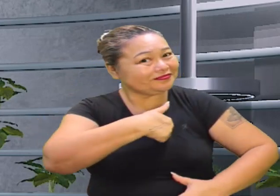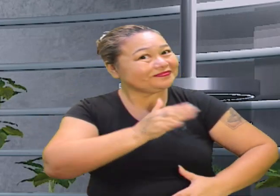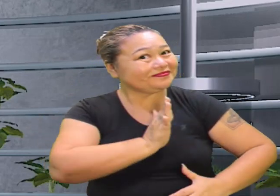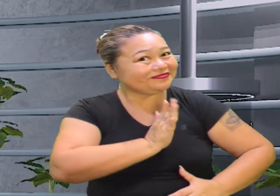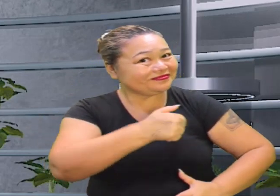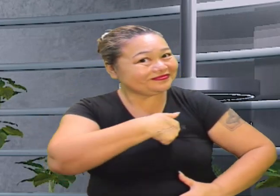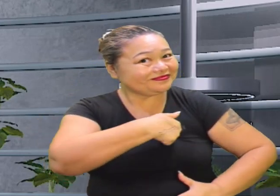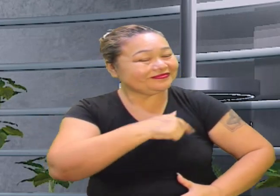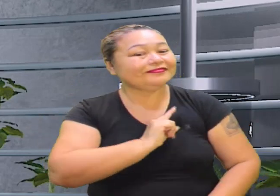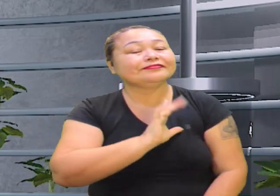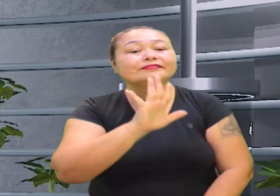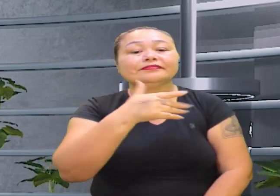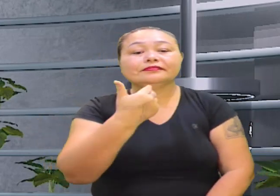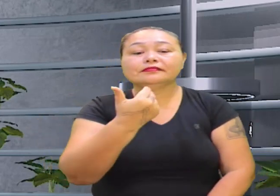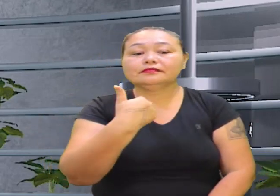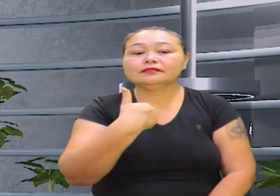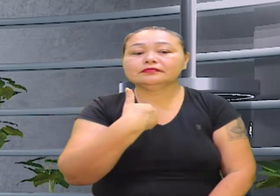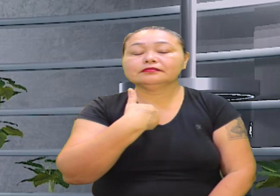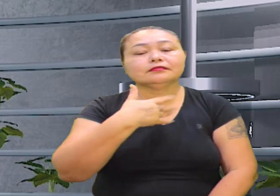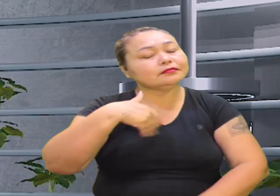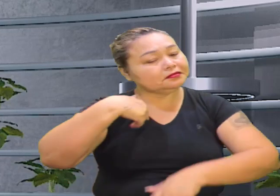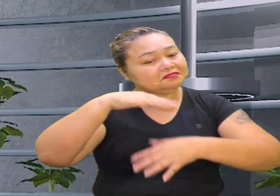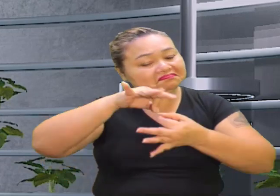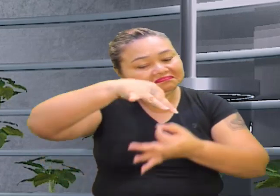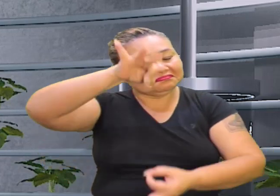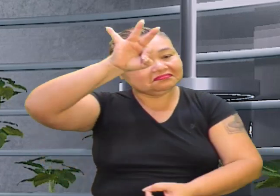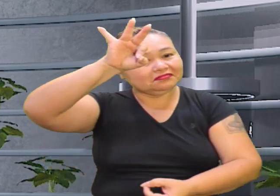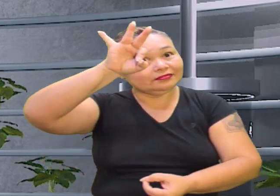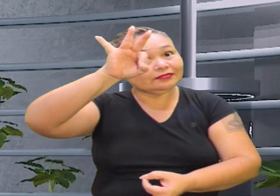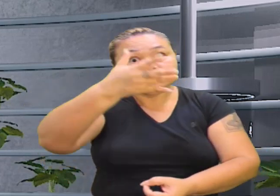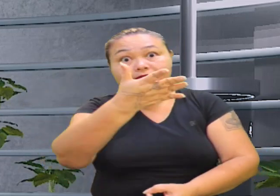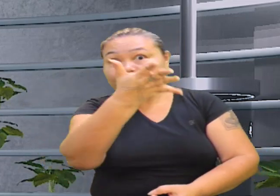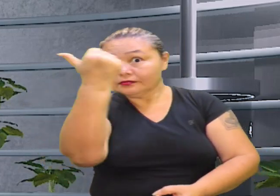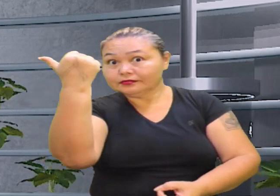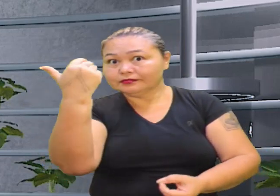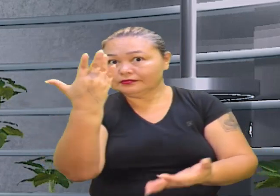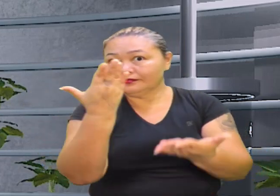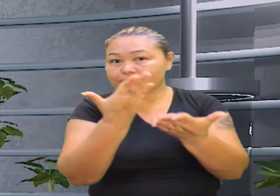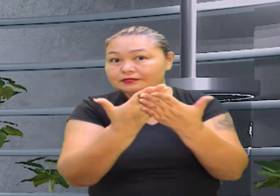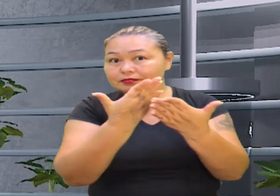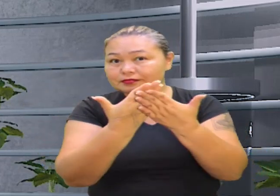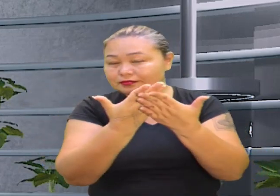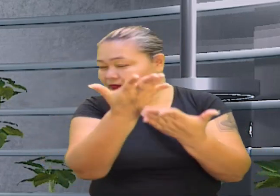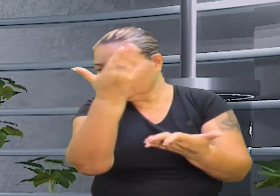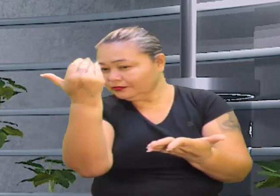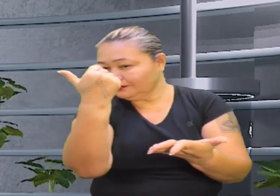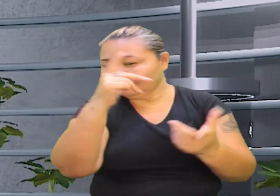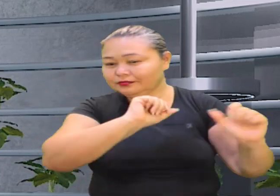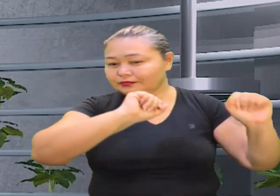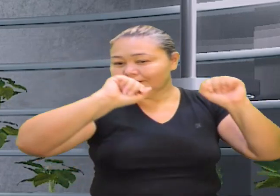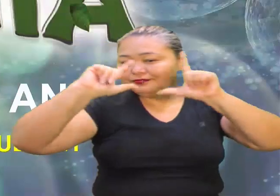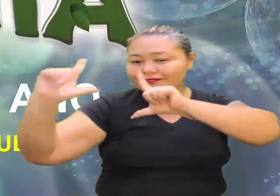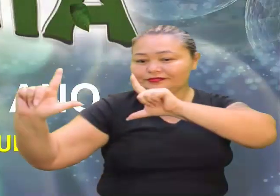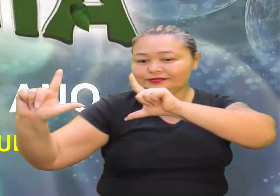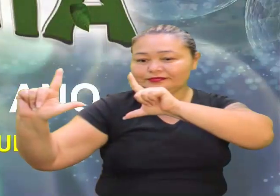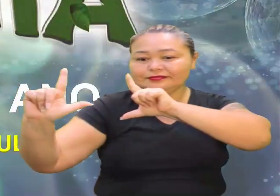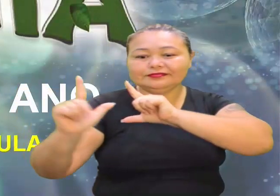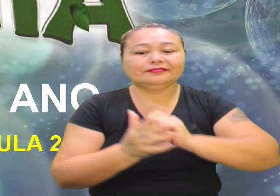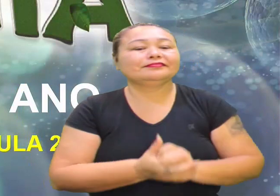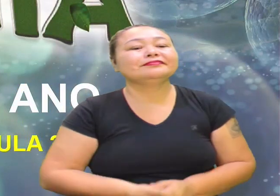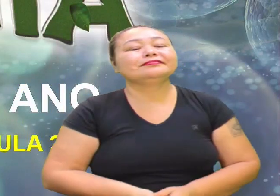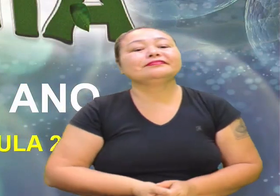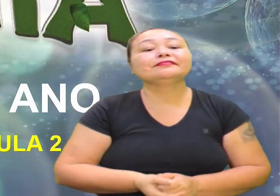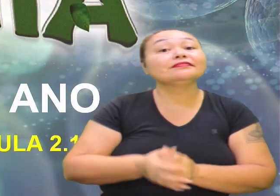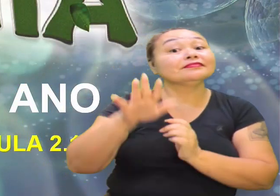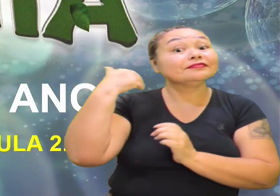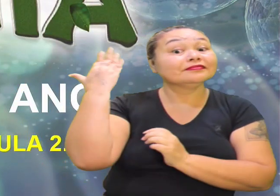Galera, sem muitas delongas, vamos lá para a nossa aula? Meu diretor, joga na tela aí.